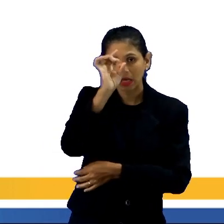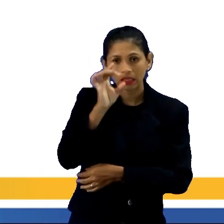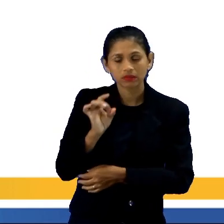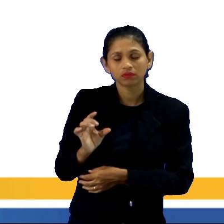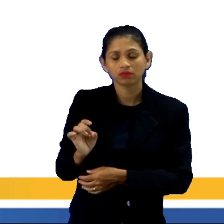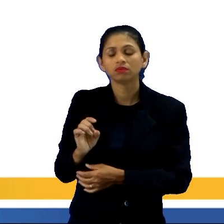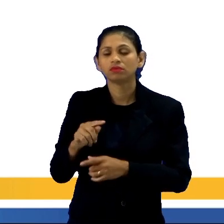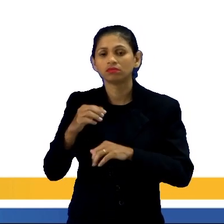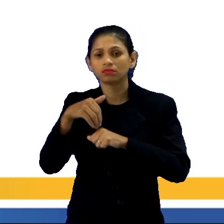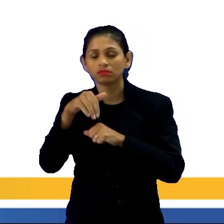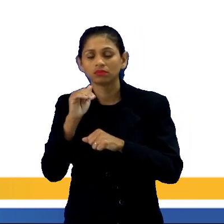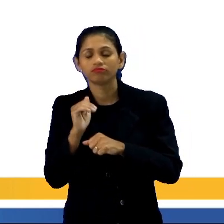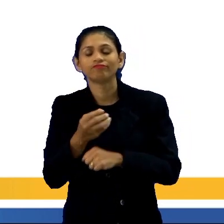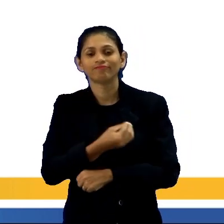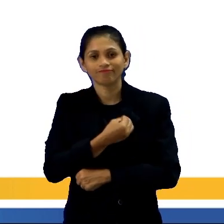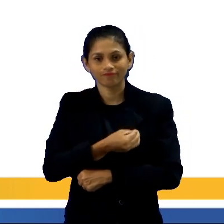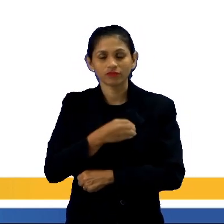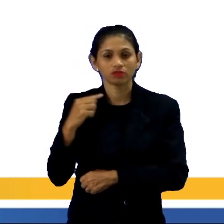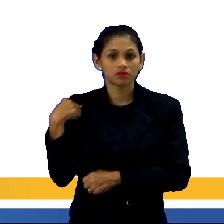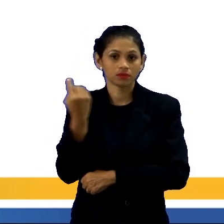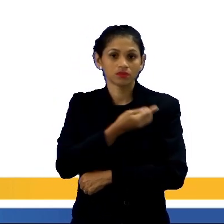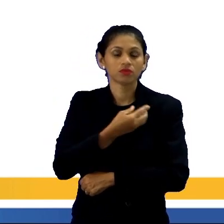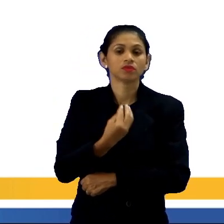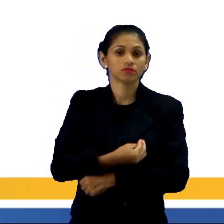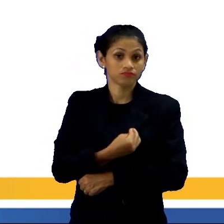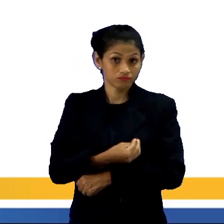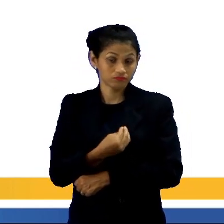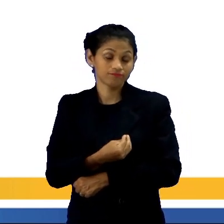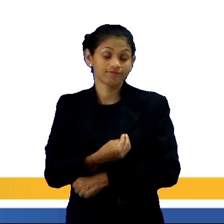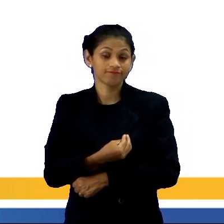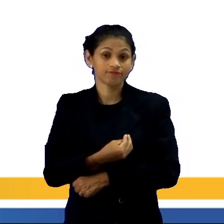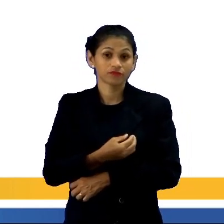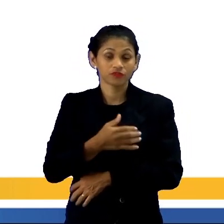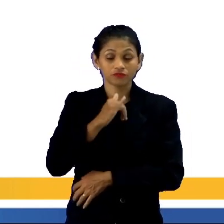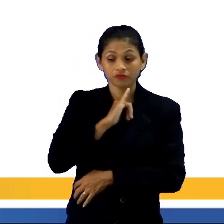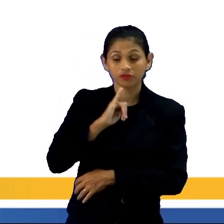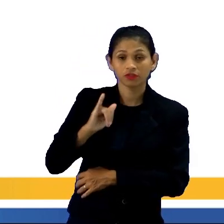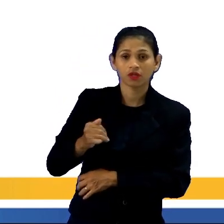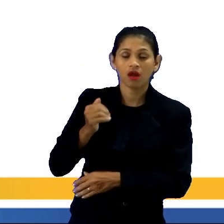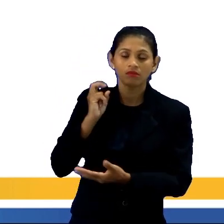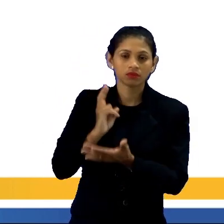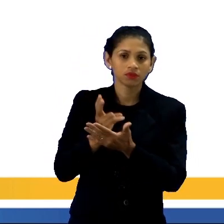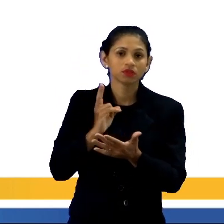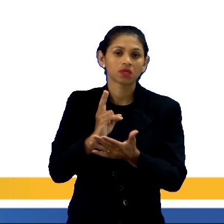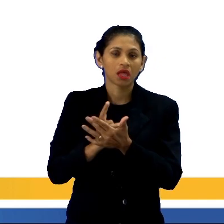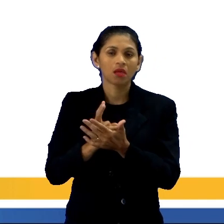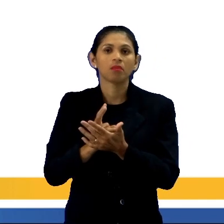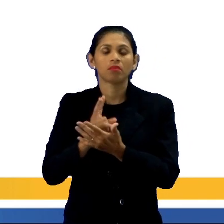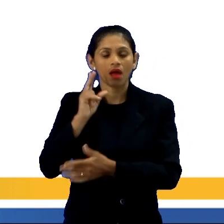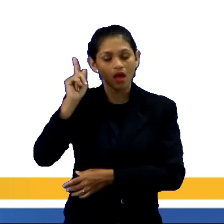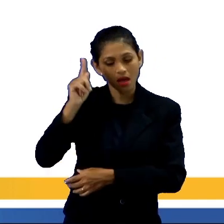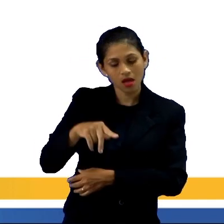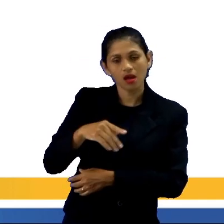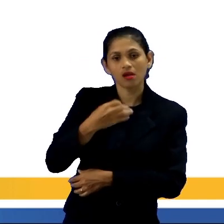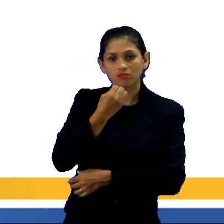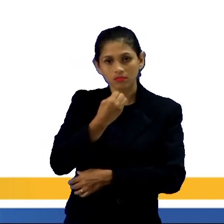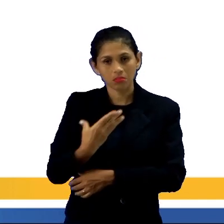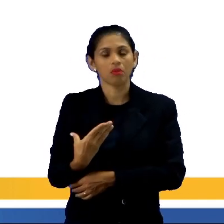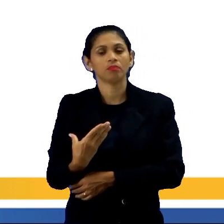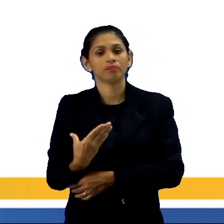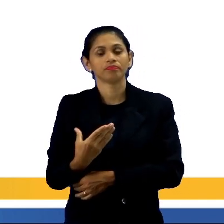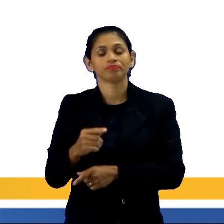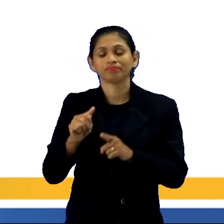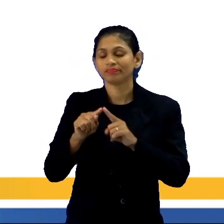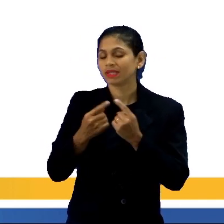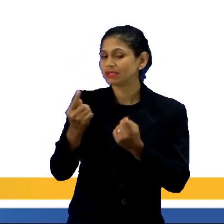mais elas estarão presentes em nossas vidas. Nos dirão sempre que é para o bem, mas nem sempre, especialmente para